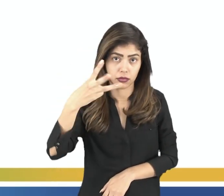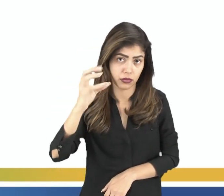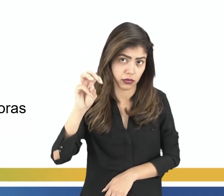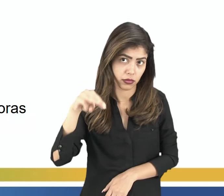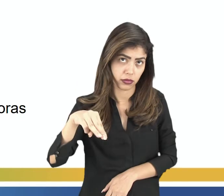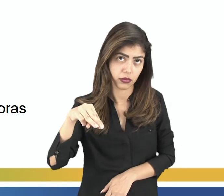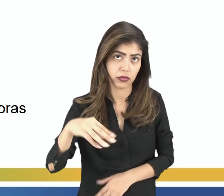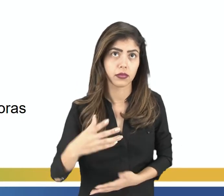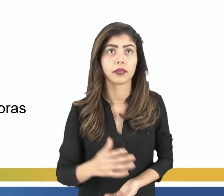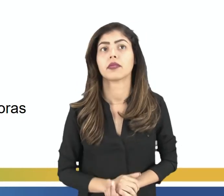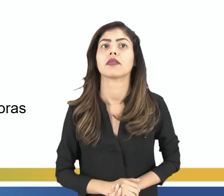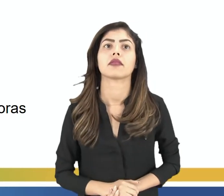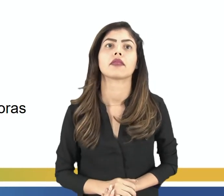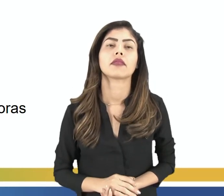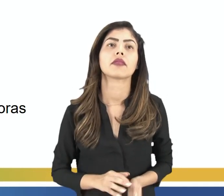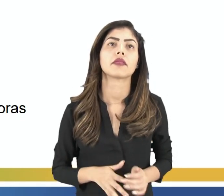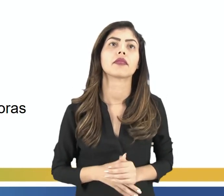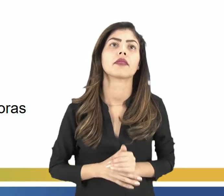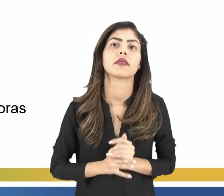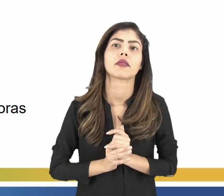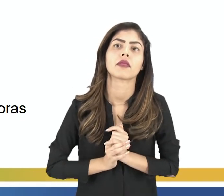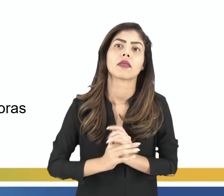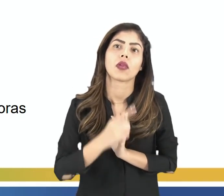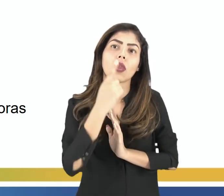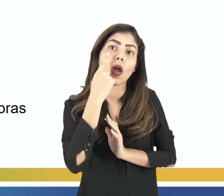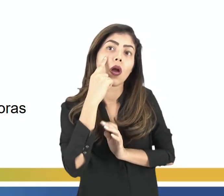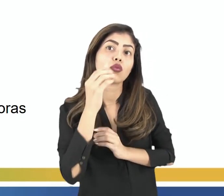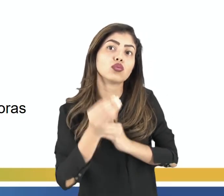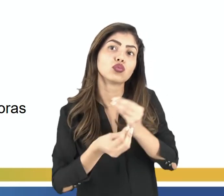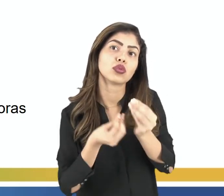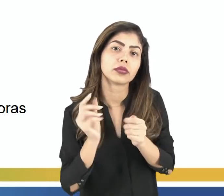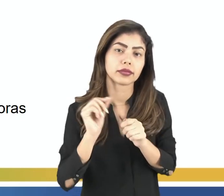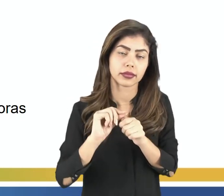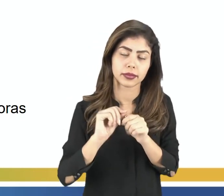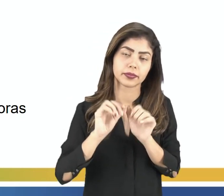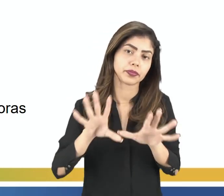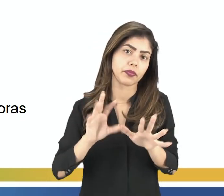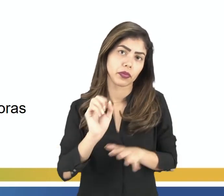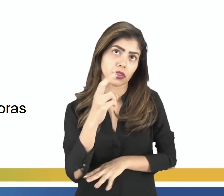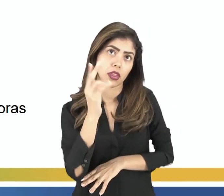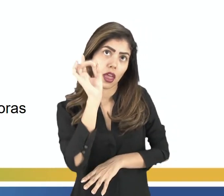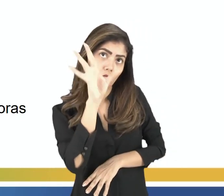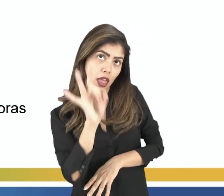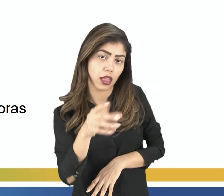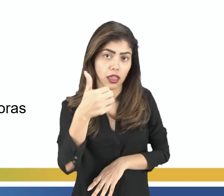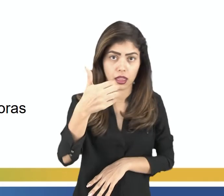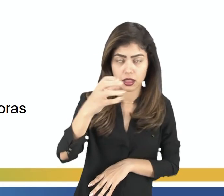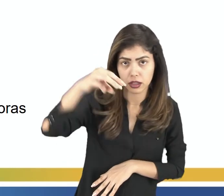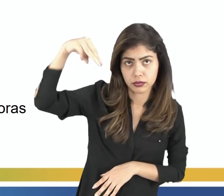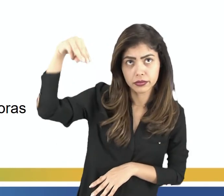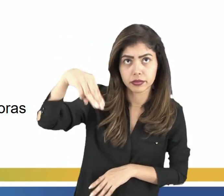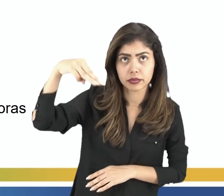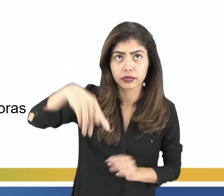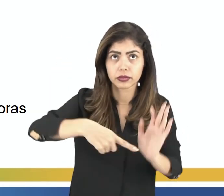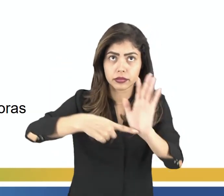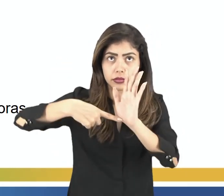minutos. Vamos ver aqui como nós faremos. Ou seja, cada 10 minutos